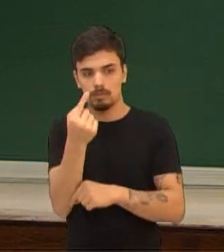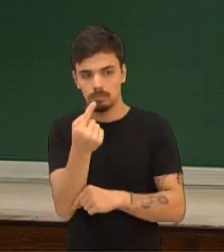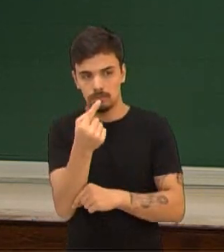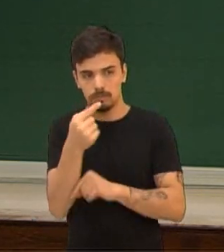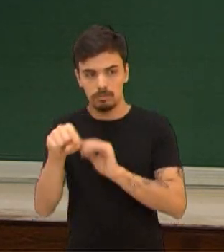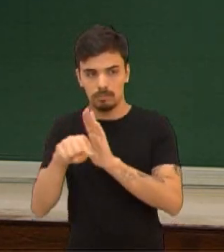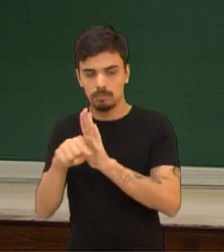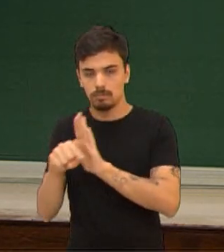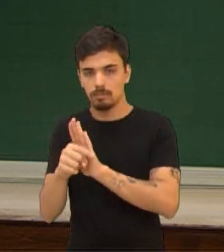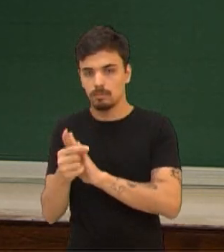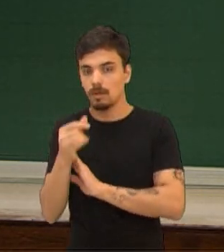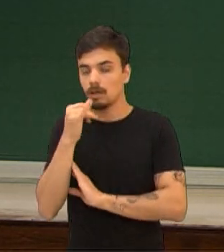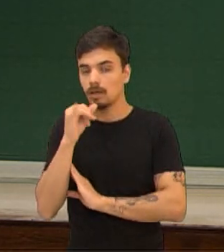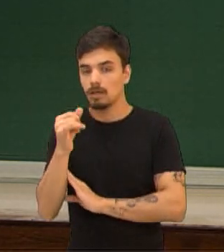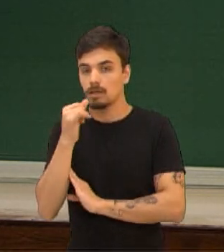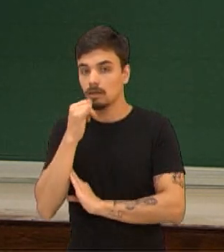menos